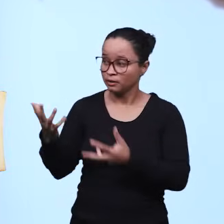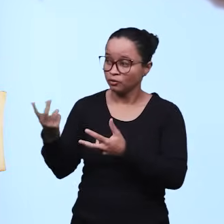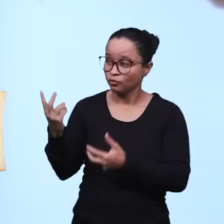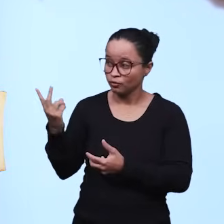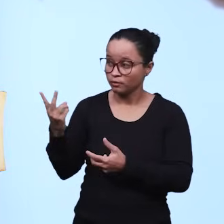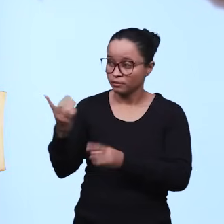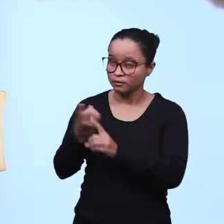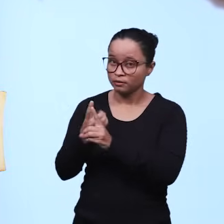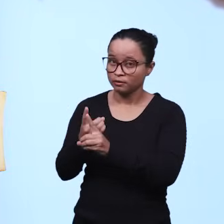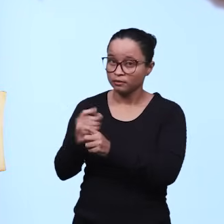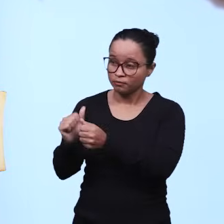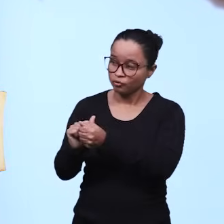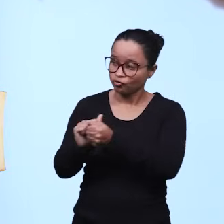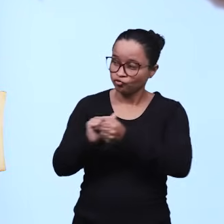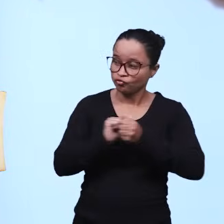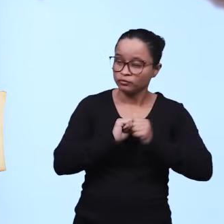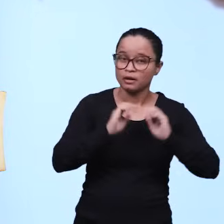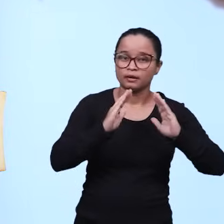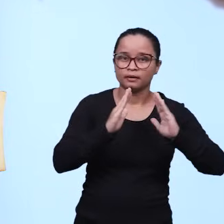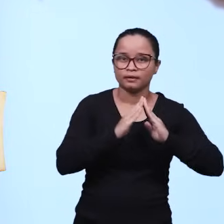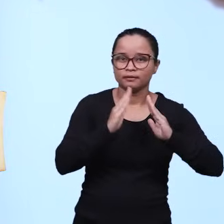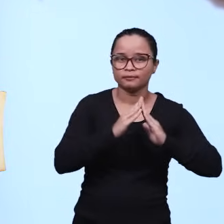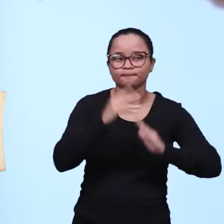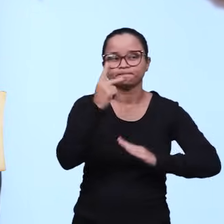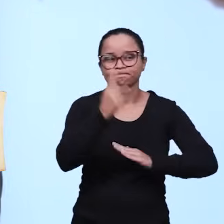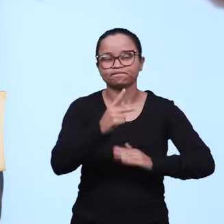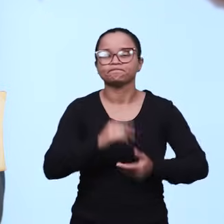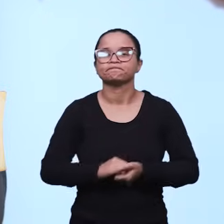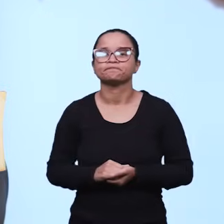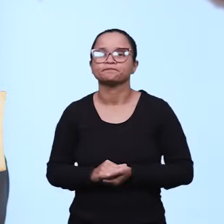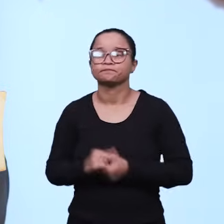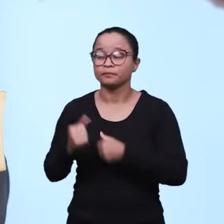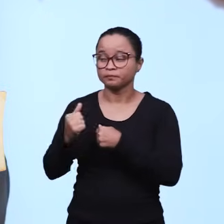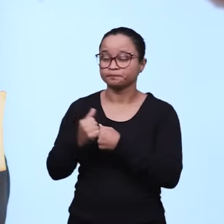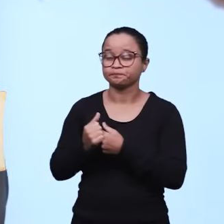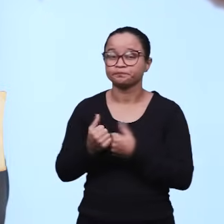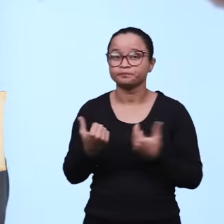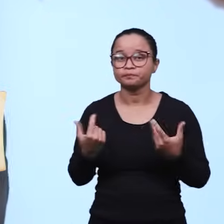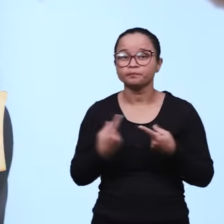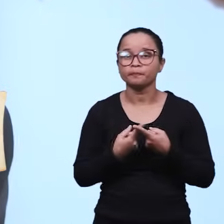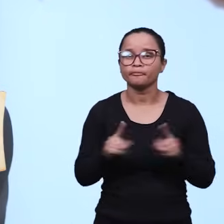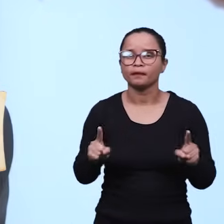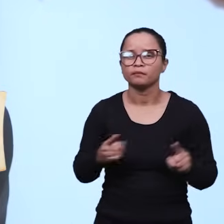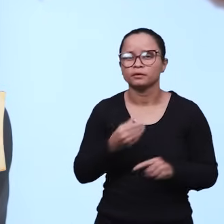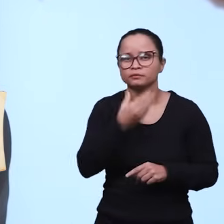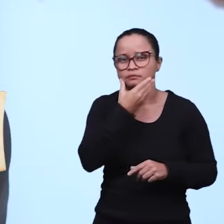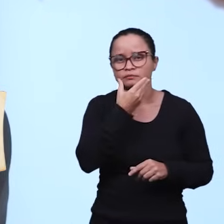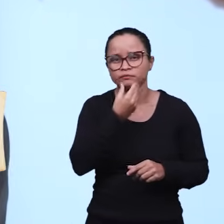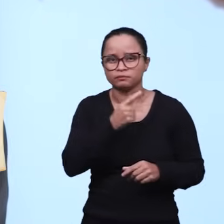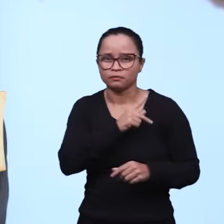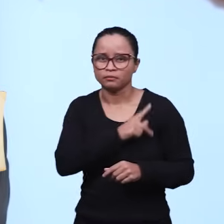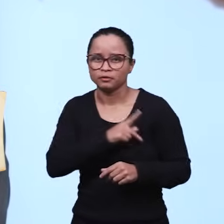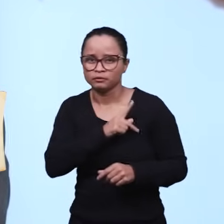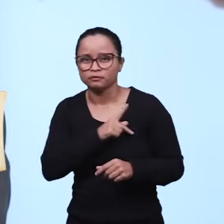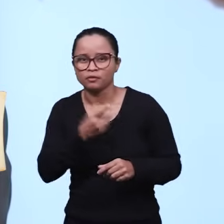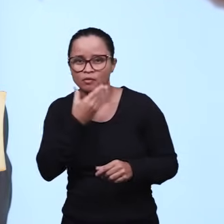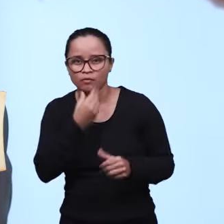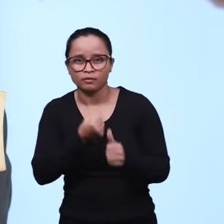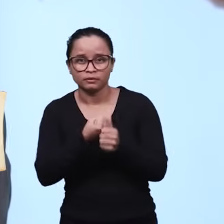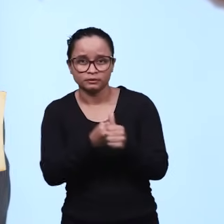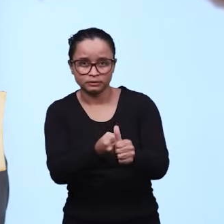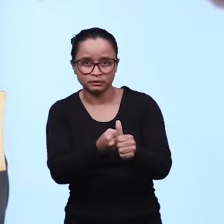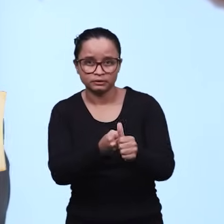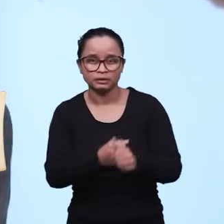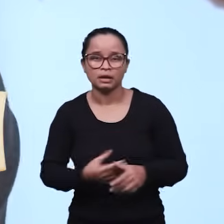discípulos em sua casa. Mas Paulo e Silas, eles